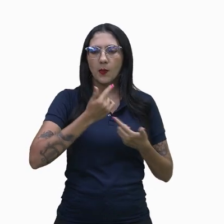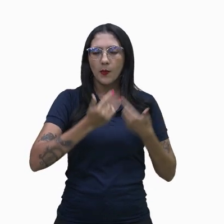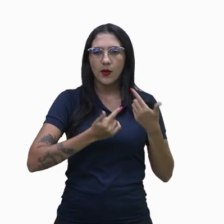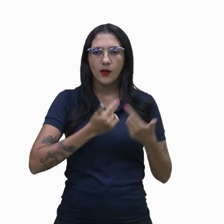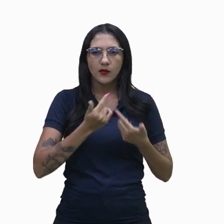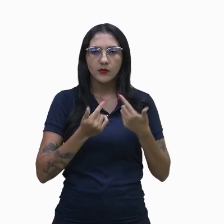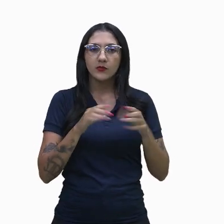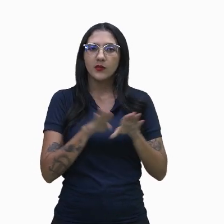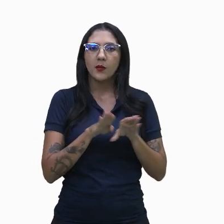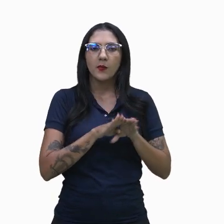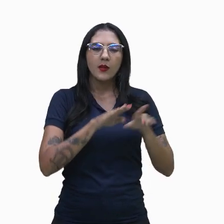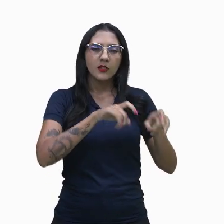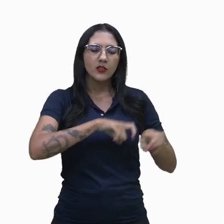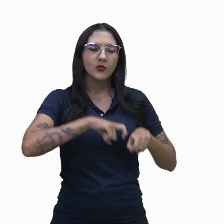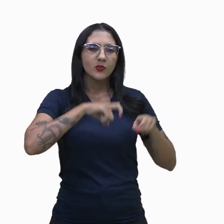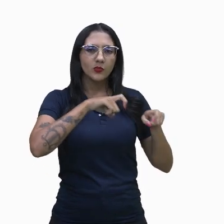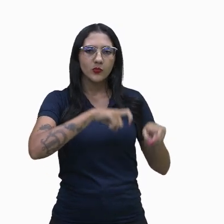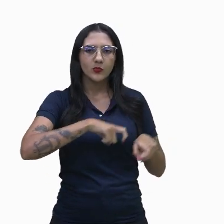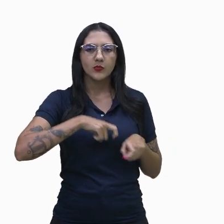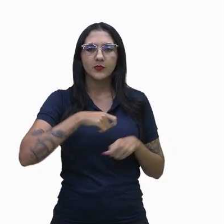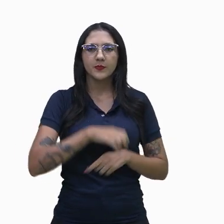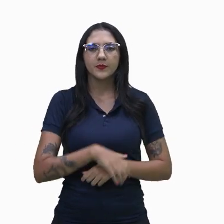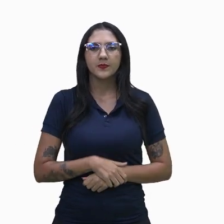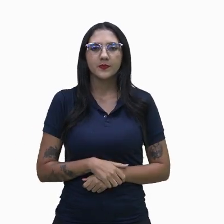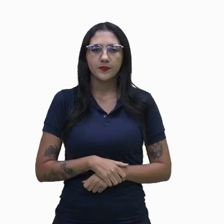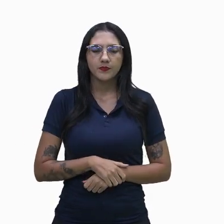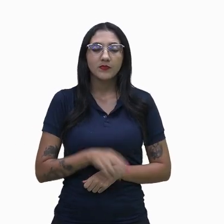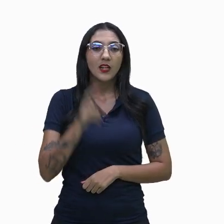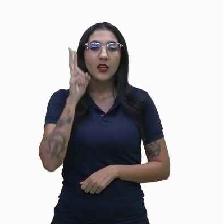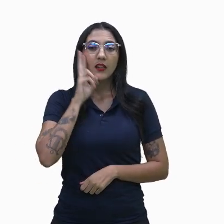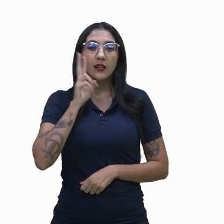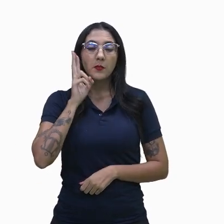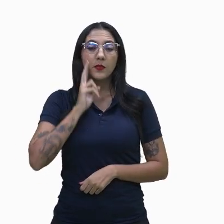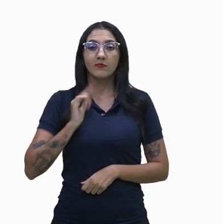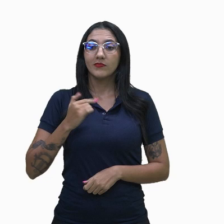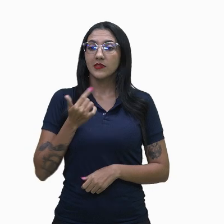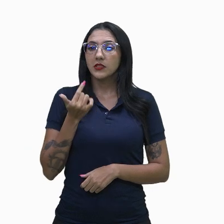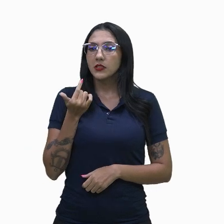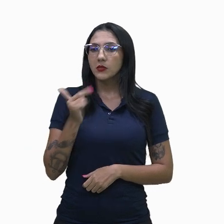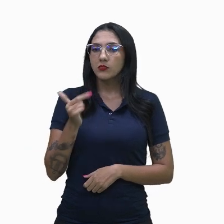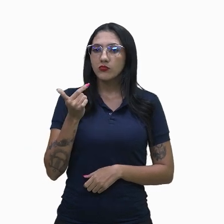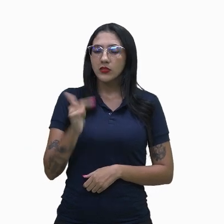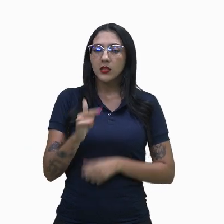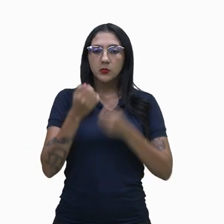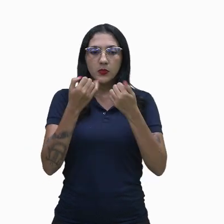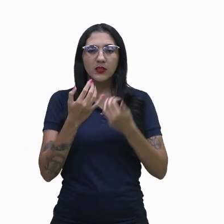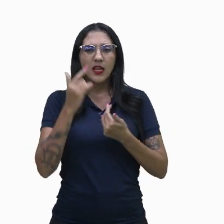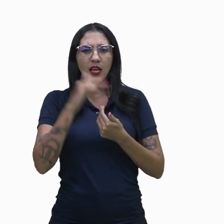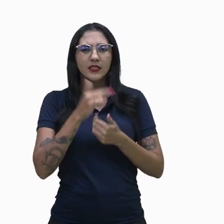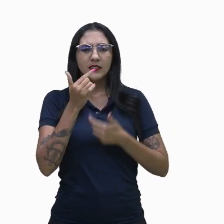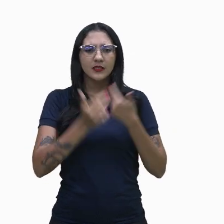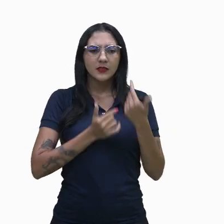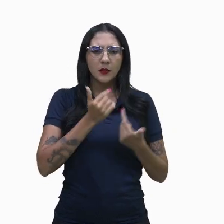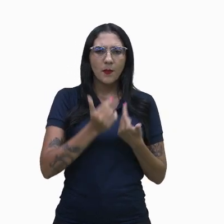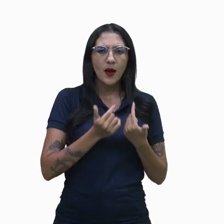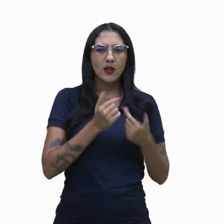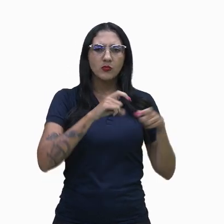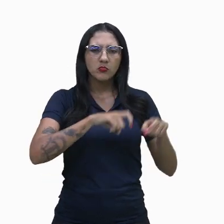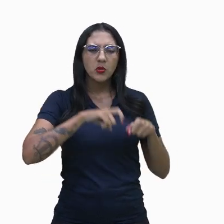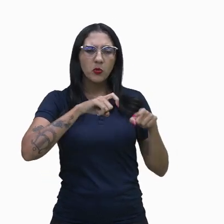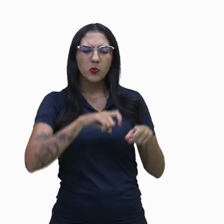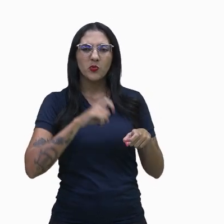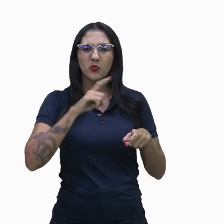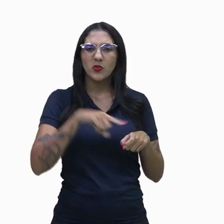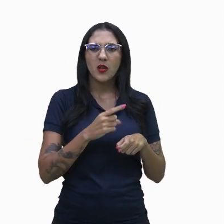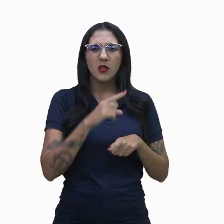da agricultura, né? Lembrando que nós não estamos falando, gente, que essas atividades elas causam danos, que a gente não